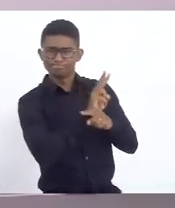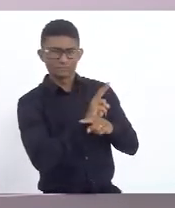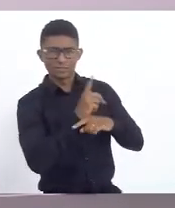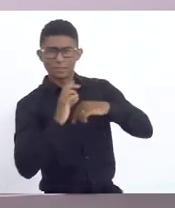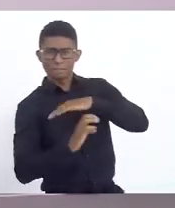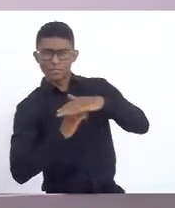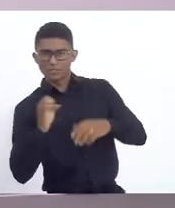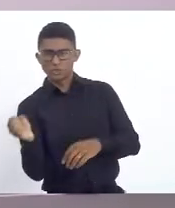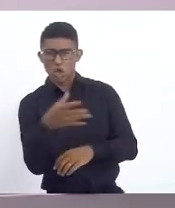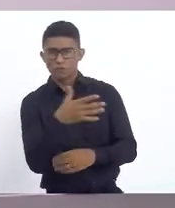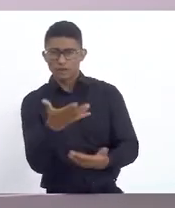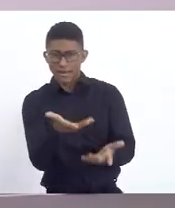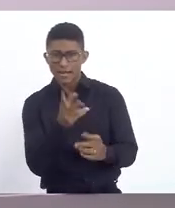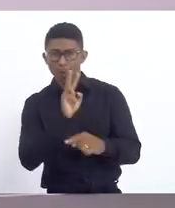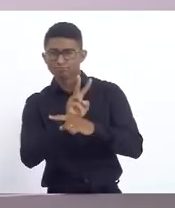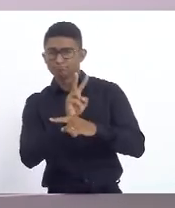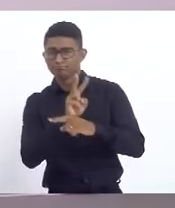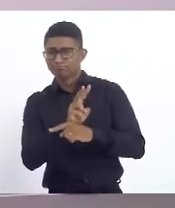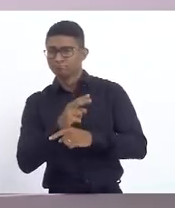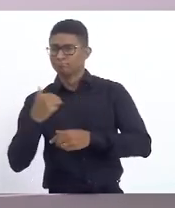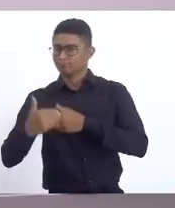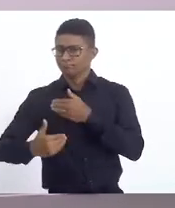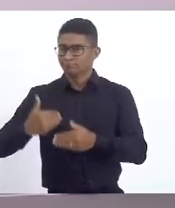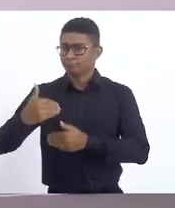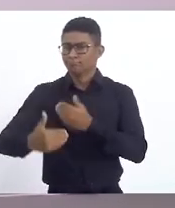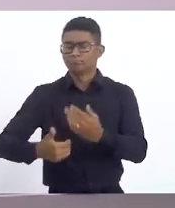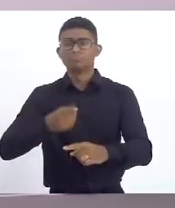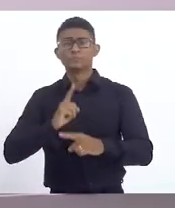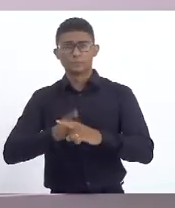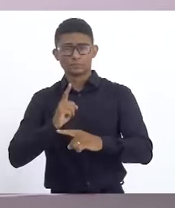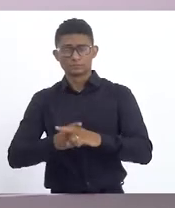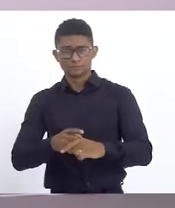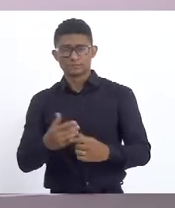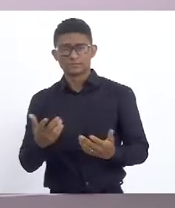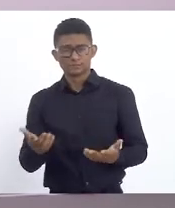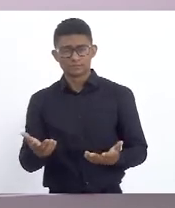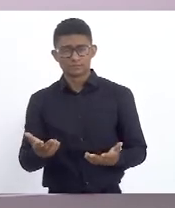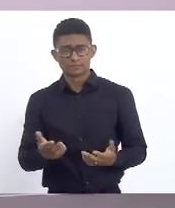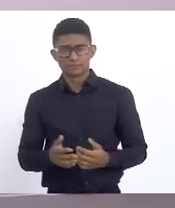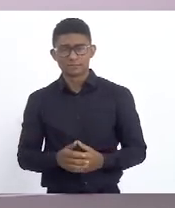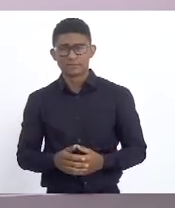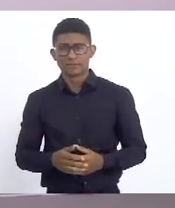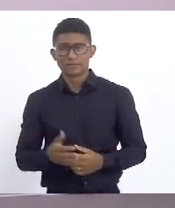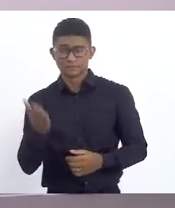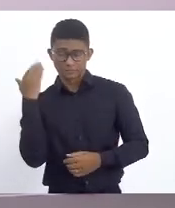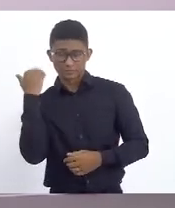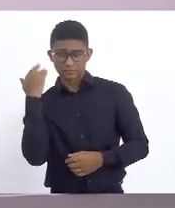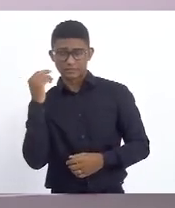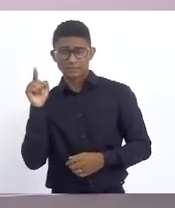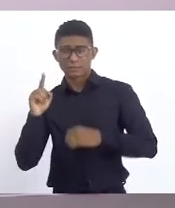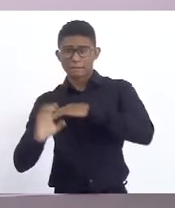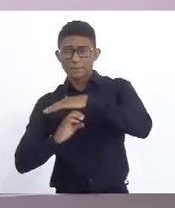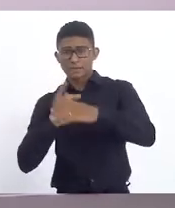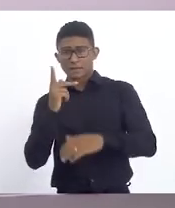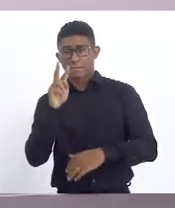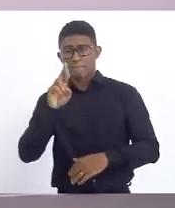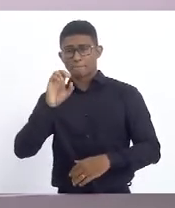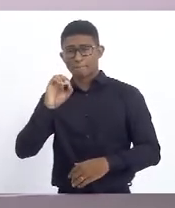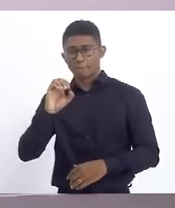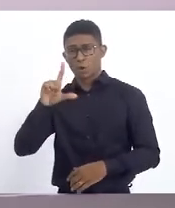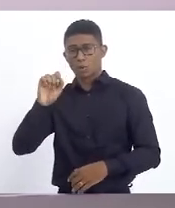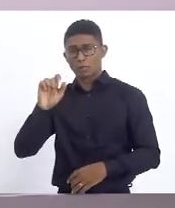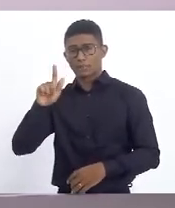empresa. Porque o exemplo que eu tenho da Prolagos é